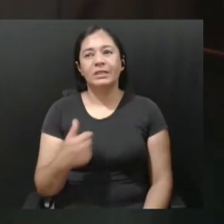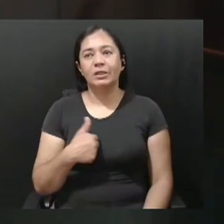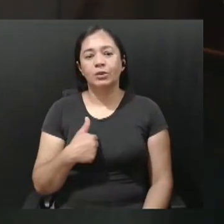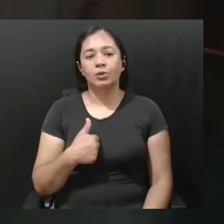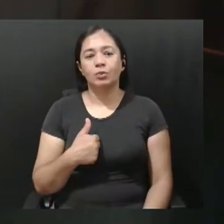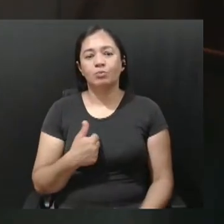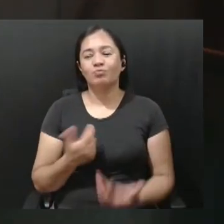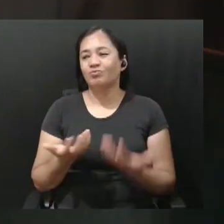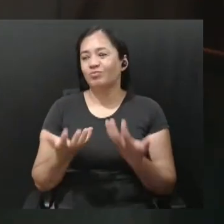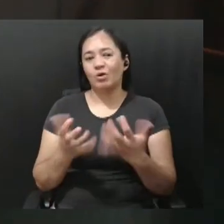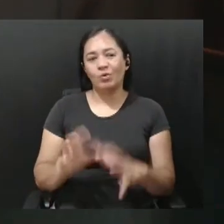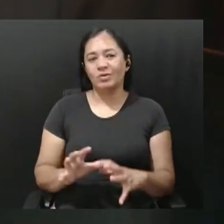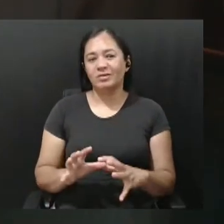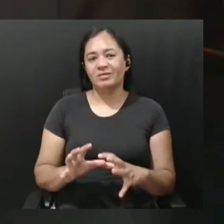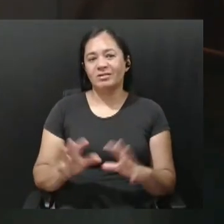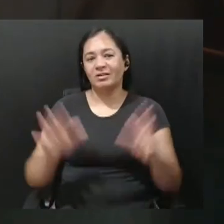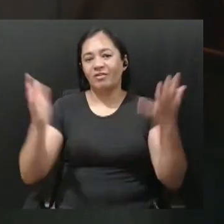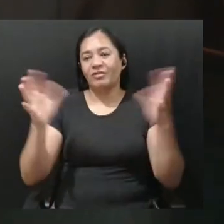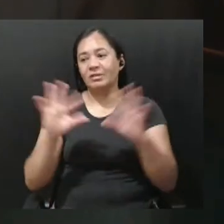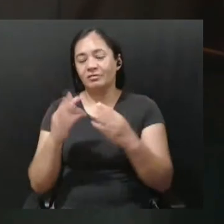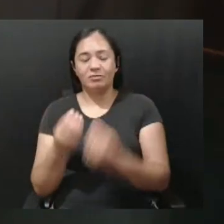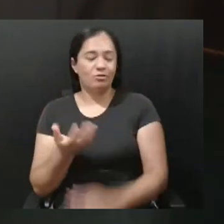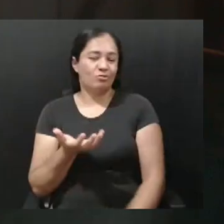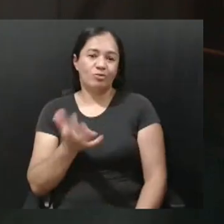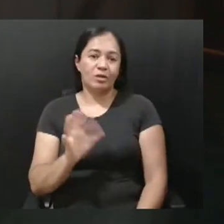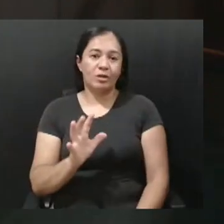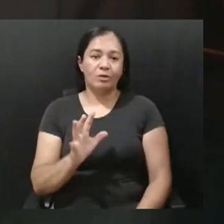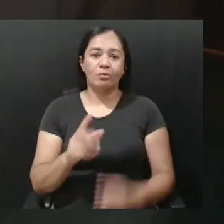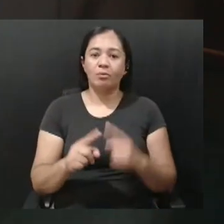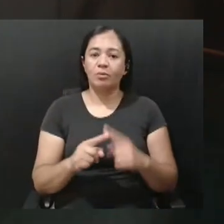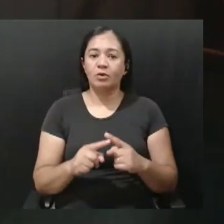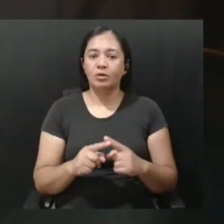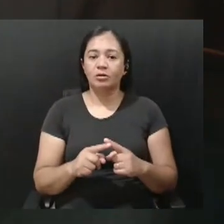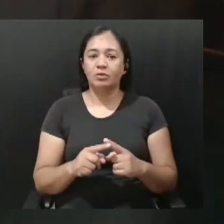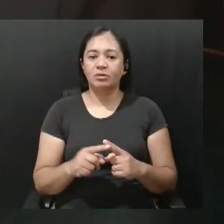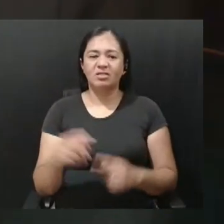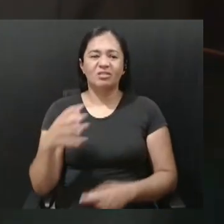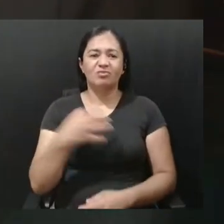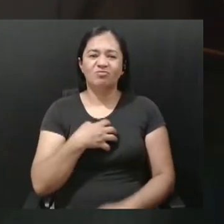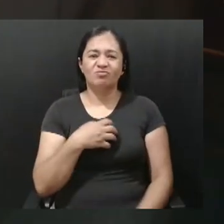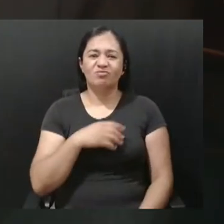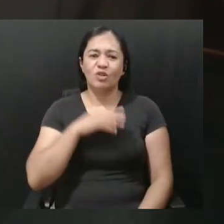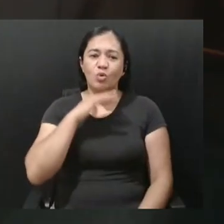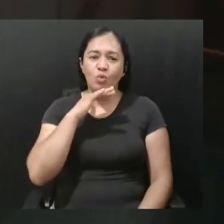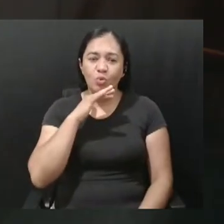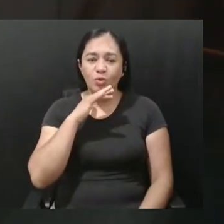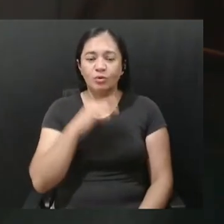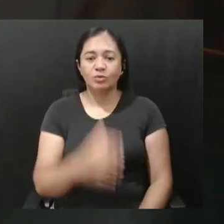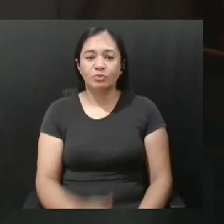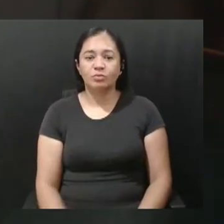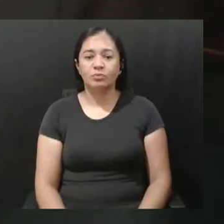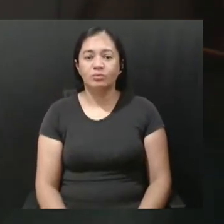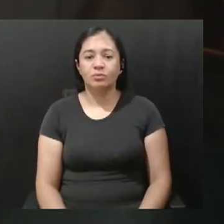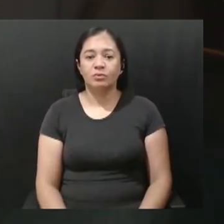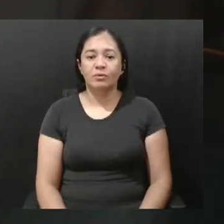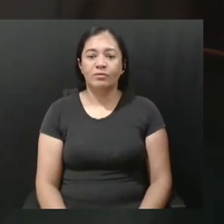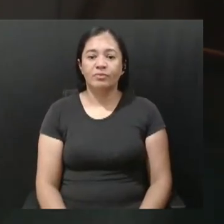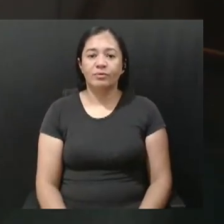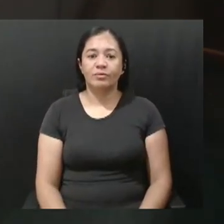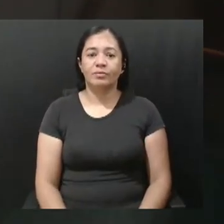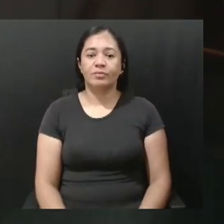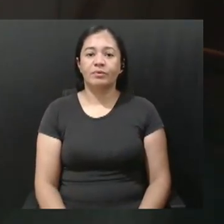da família, porque eu não me sinto bem no espaço, que eu não estou com situações resolvidas